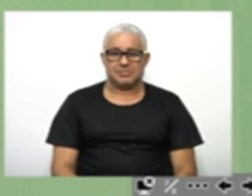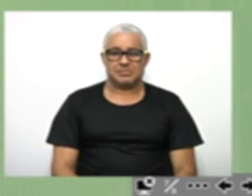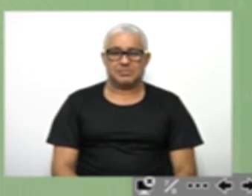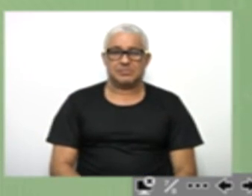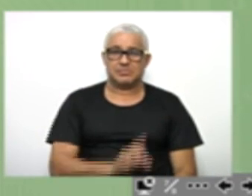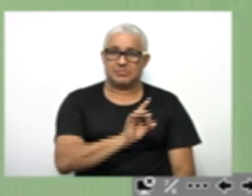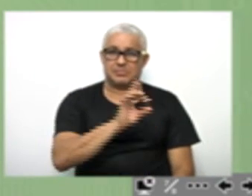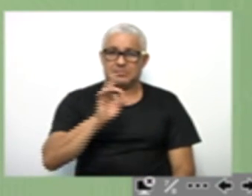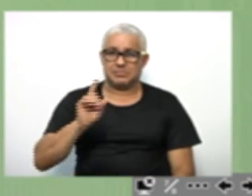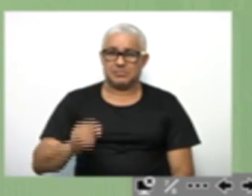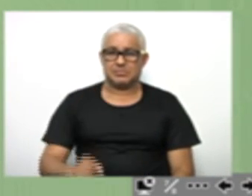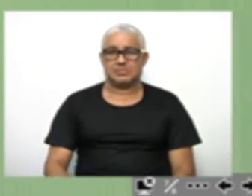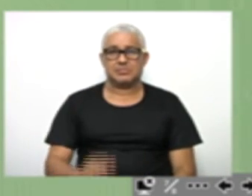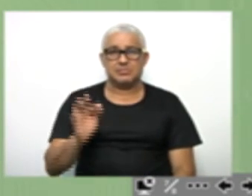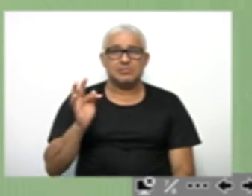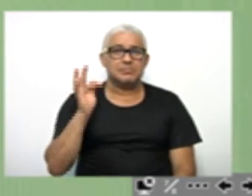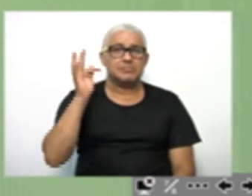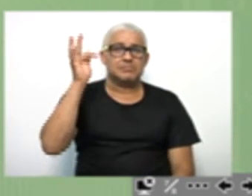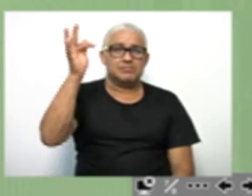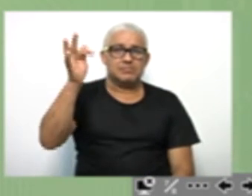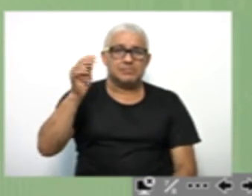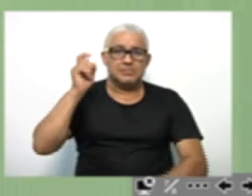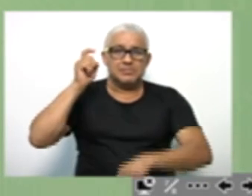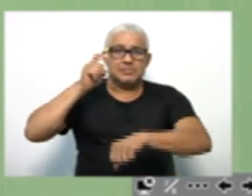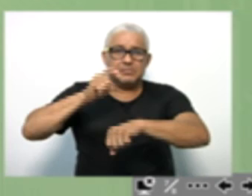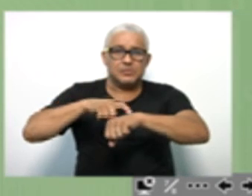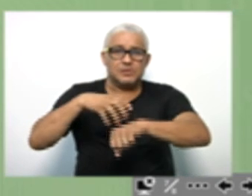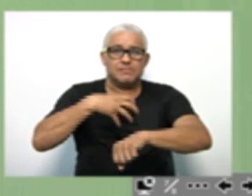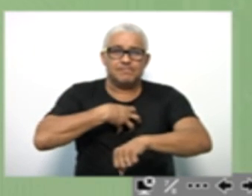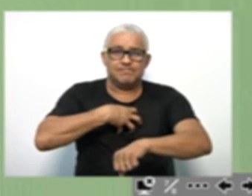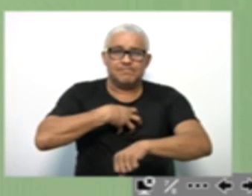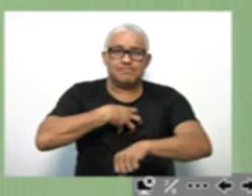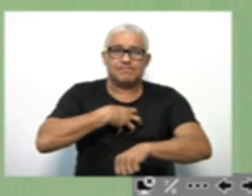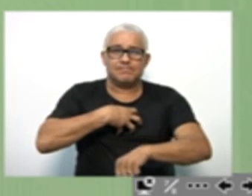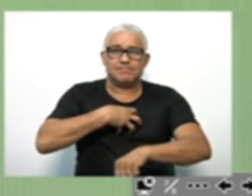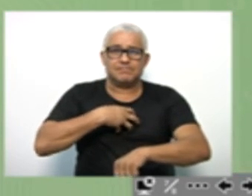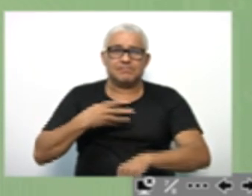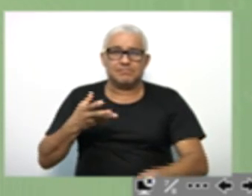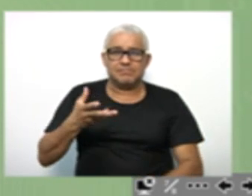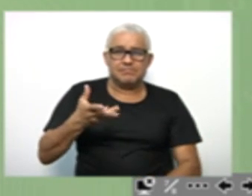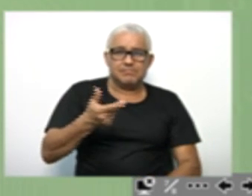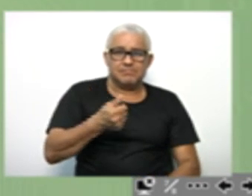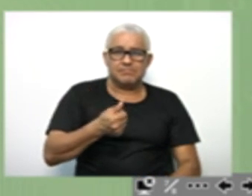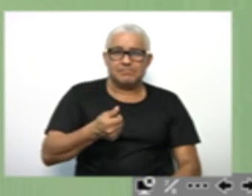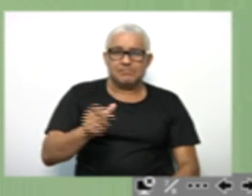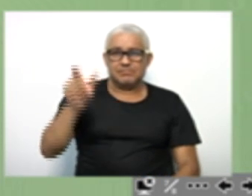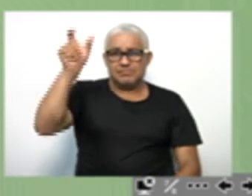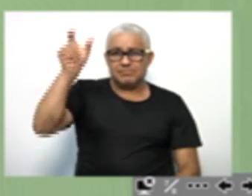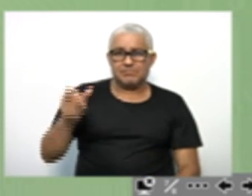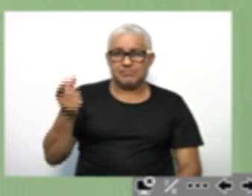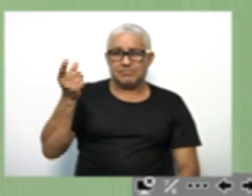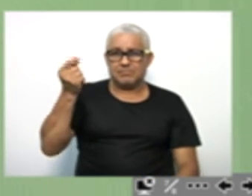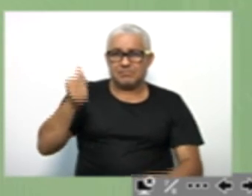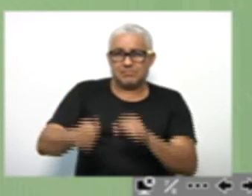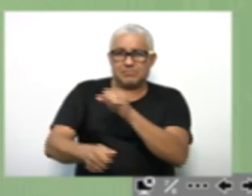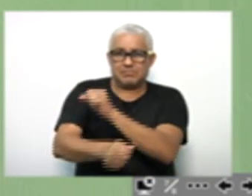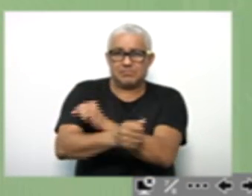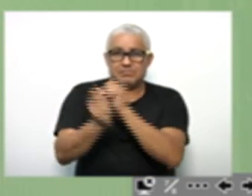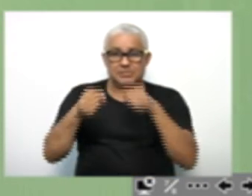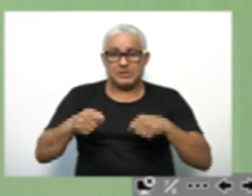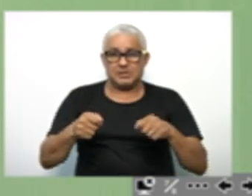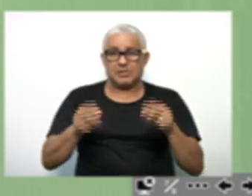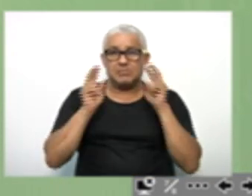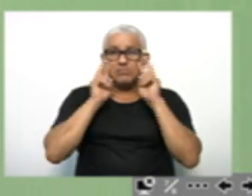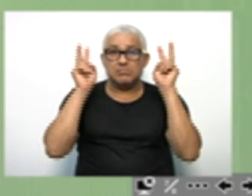essa projeção, é esse momento de sensibilização para o investidor, para que ele tenha uma